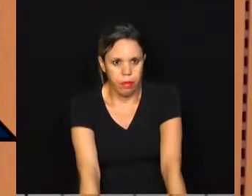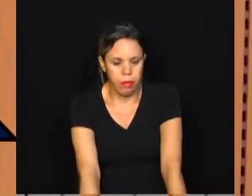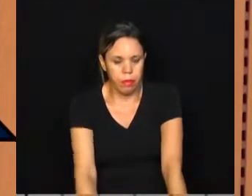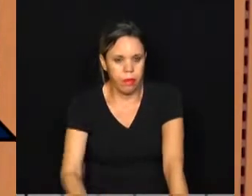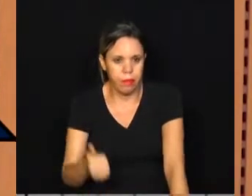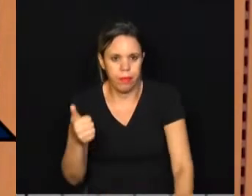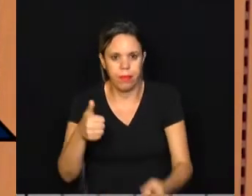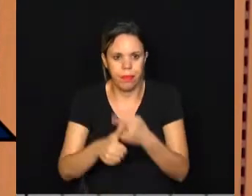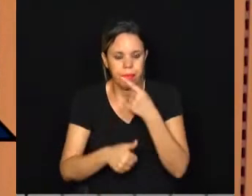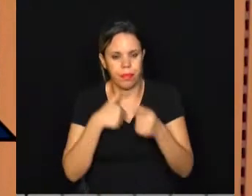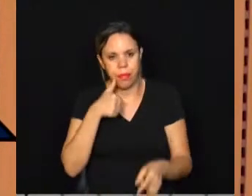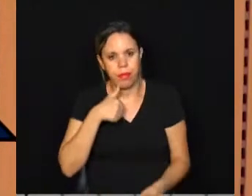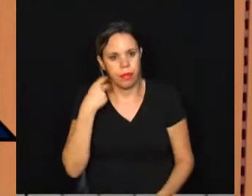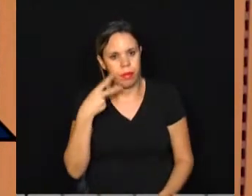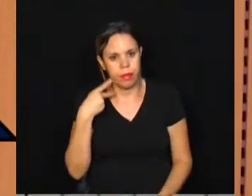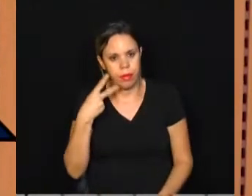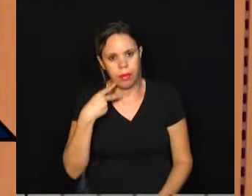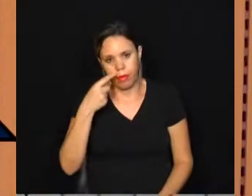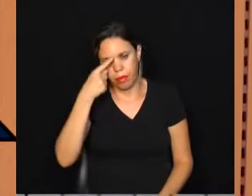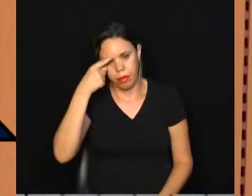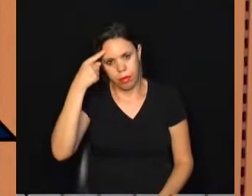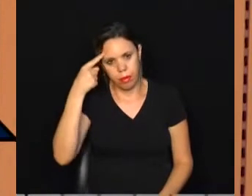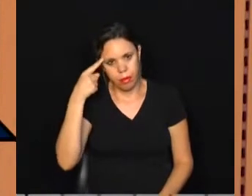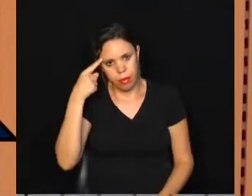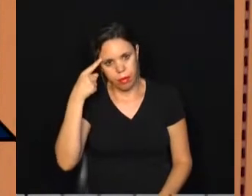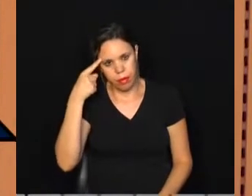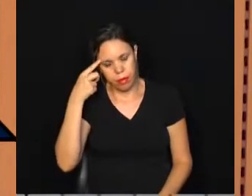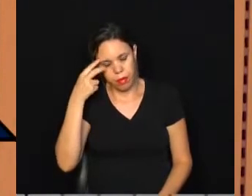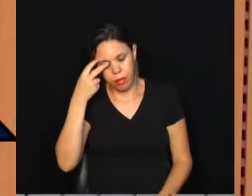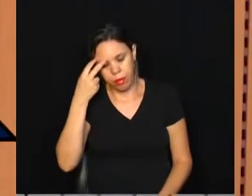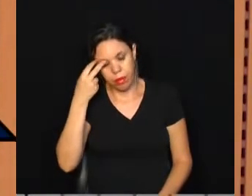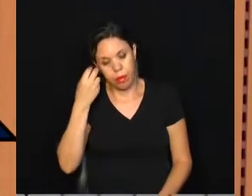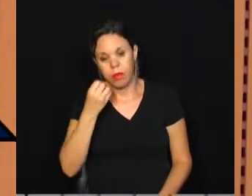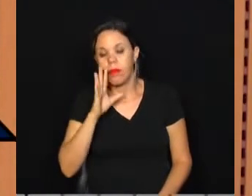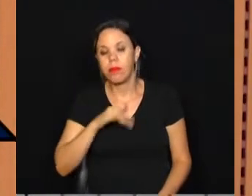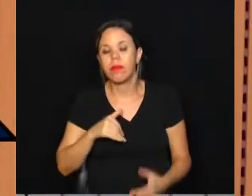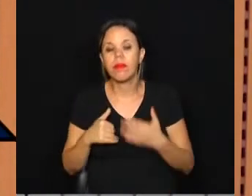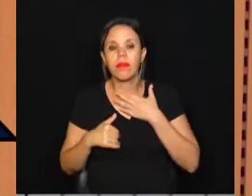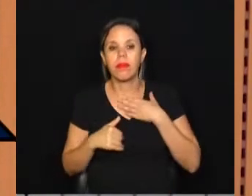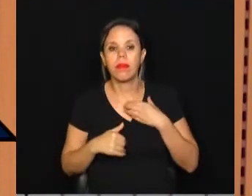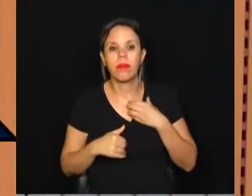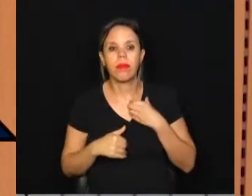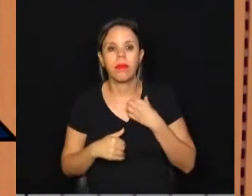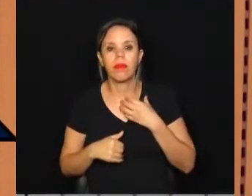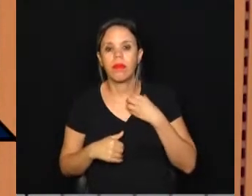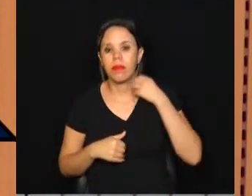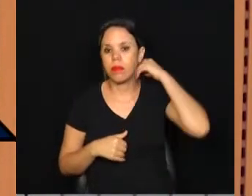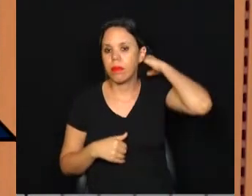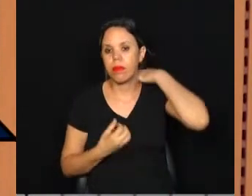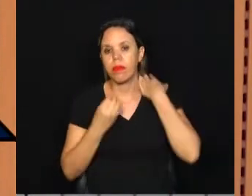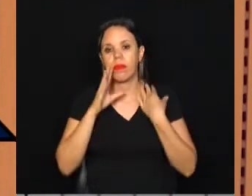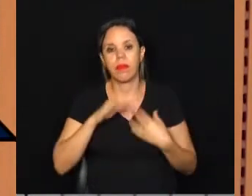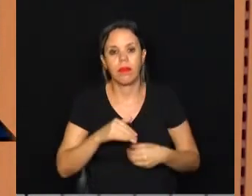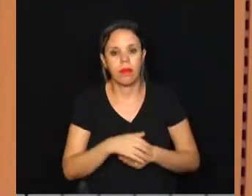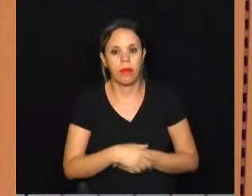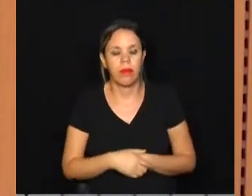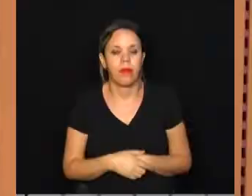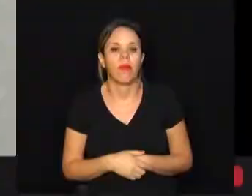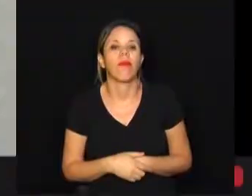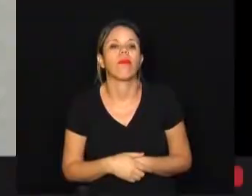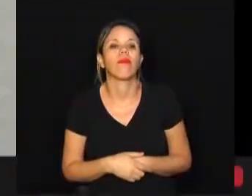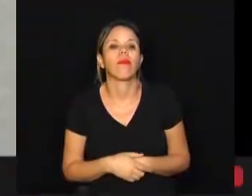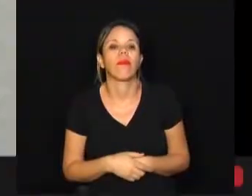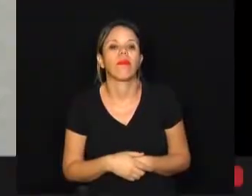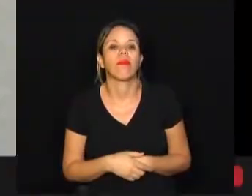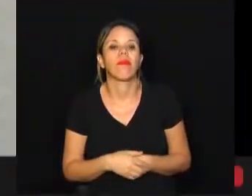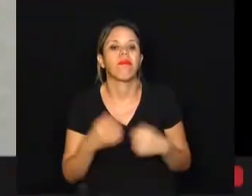Primeiro aí a vereadora Paola Miguel. Boa tarde, vereadora. Boa tarde.